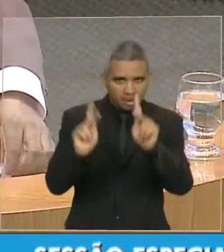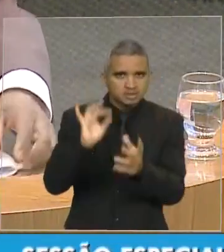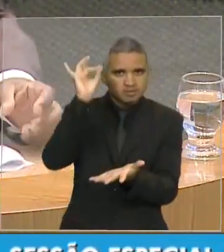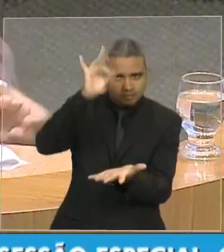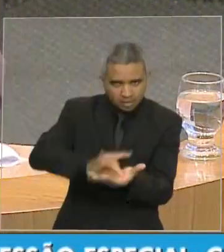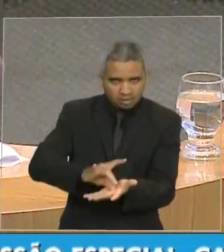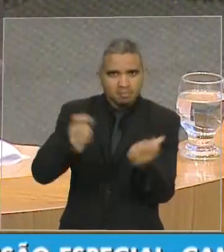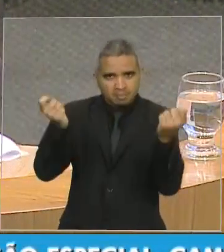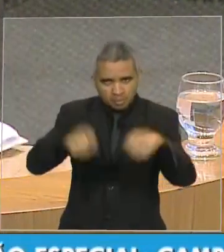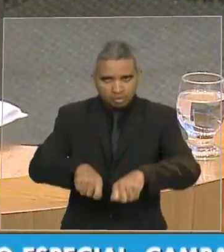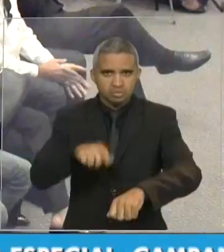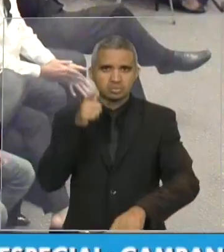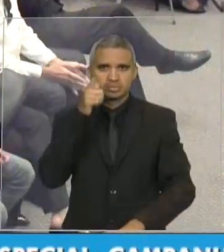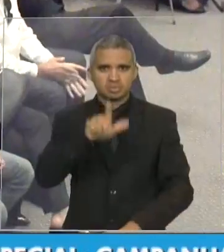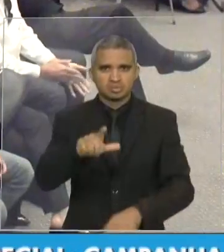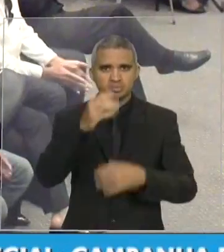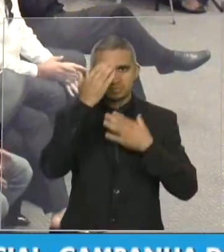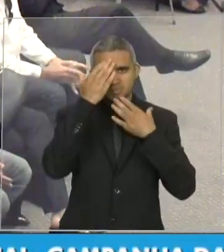Muito obrigado.